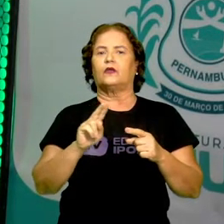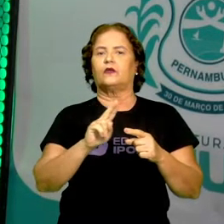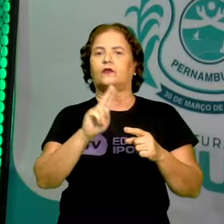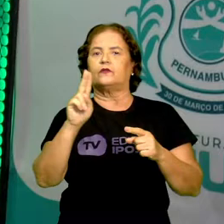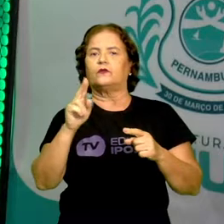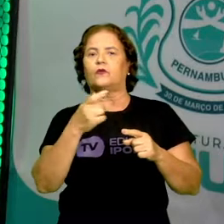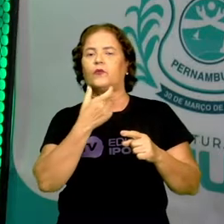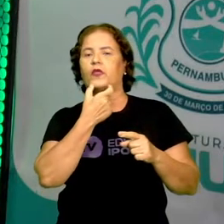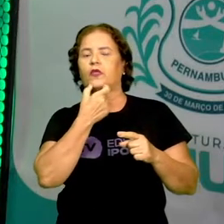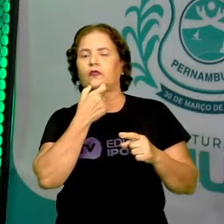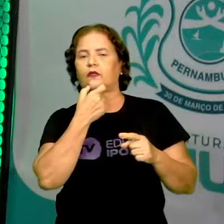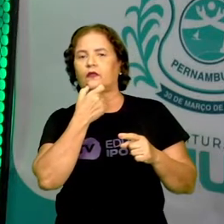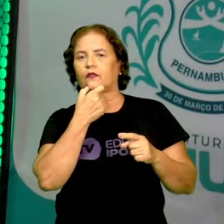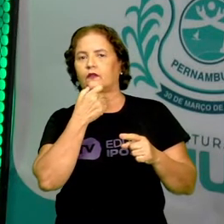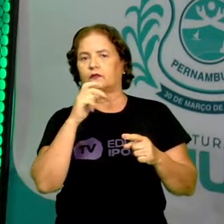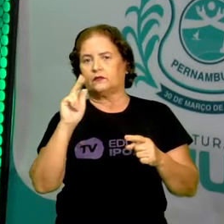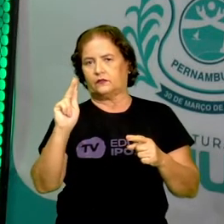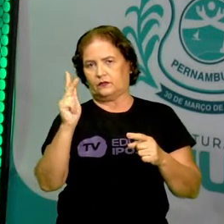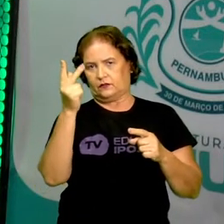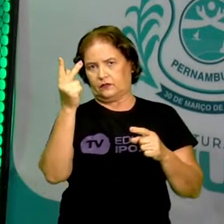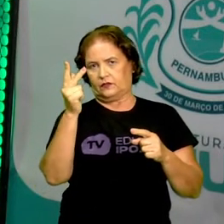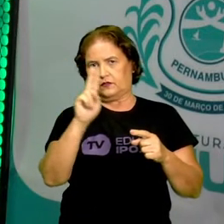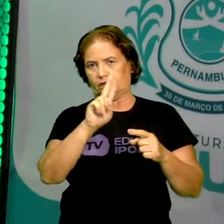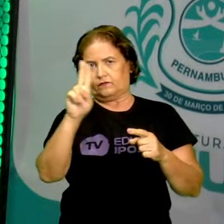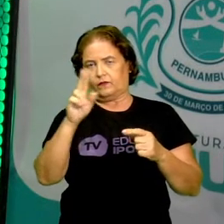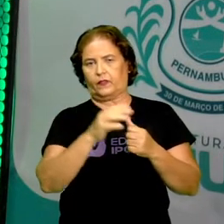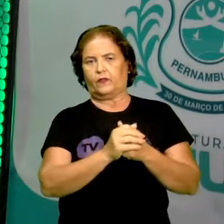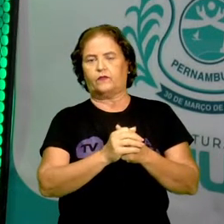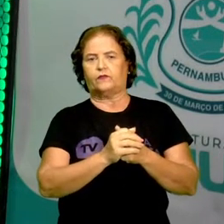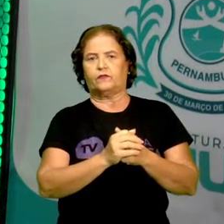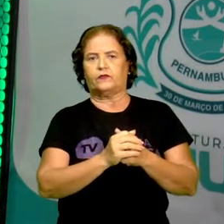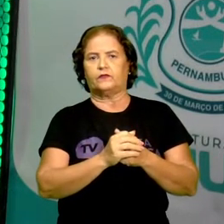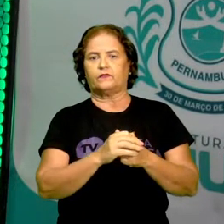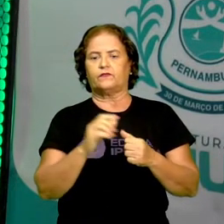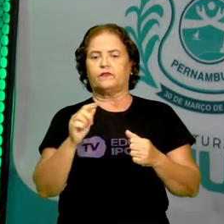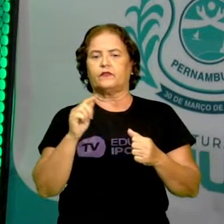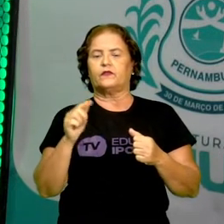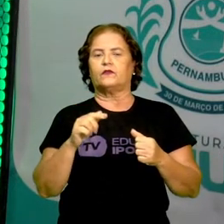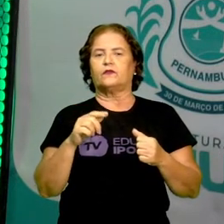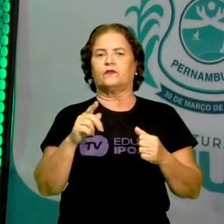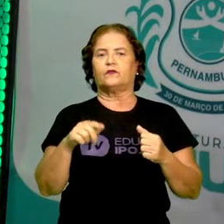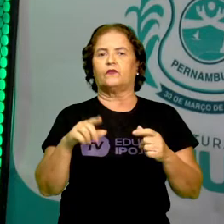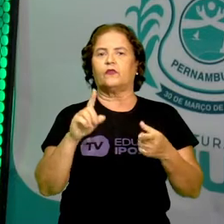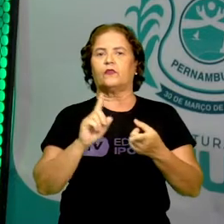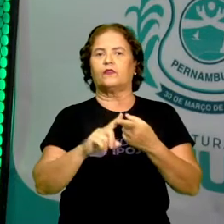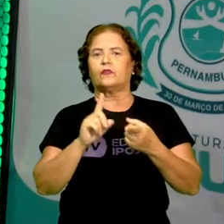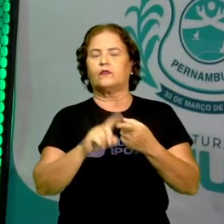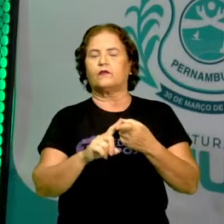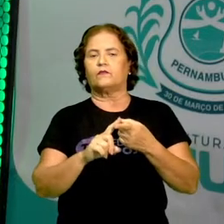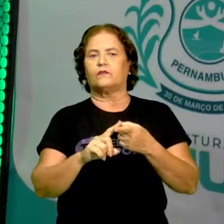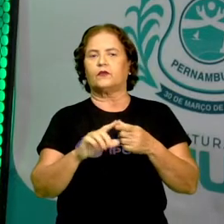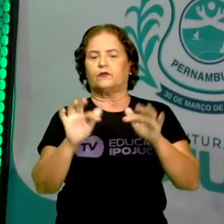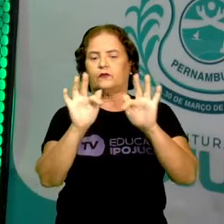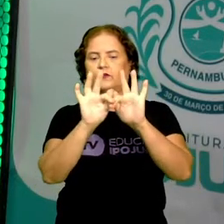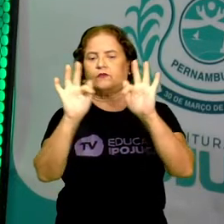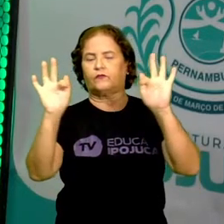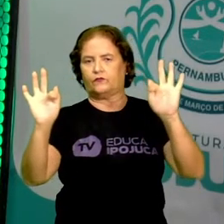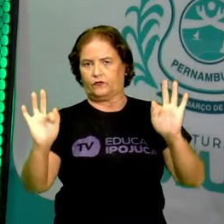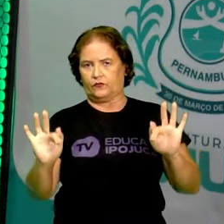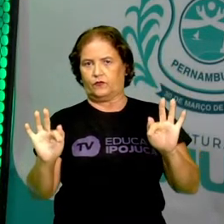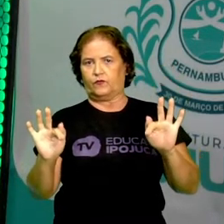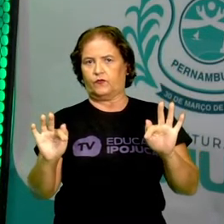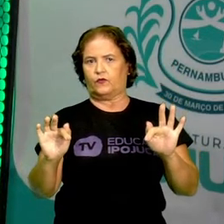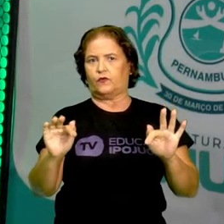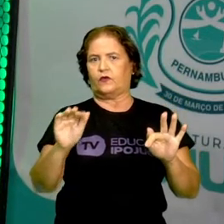se escreve com H. Segunda figura, o paralelogramo. Também a fórmula é